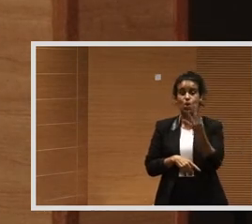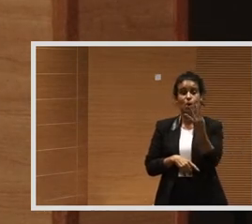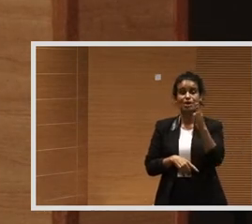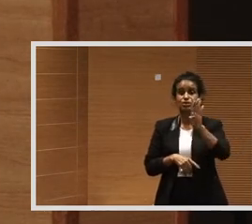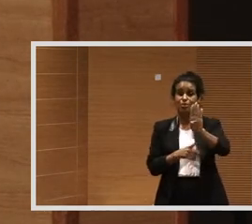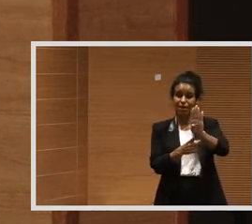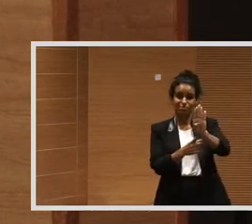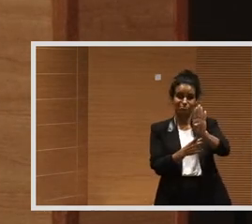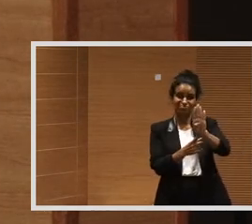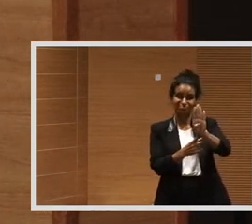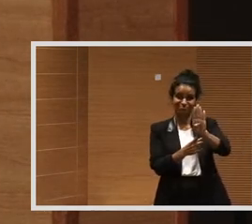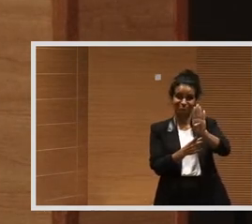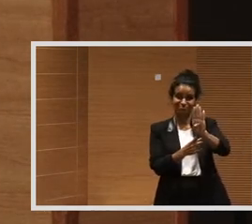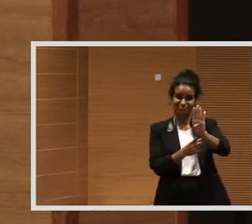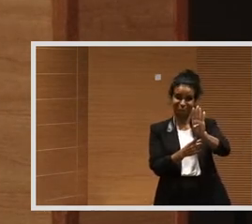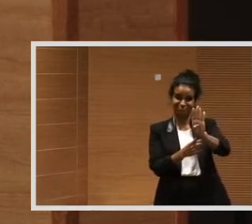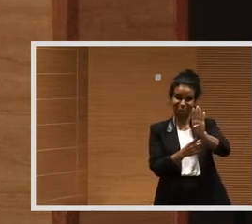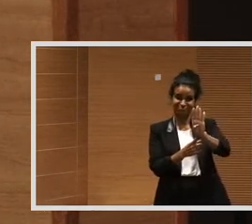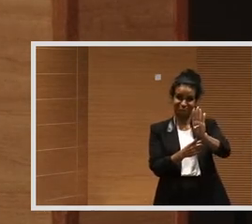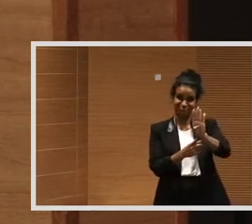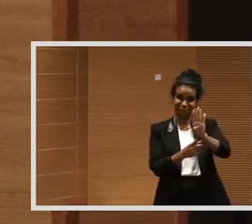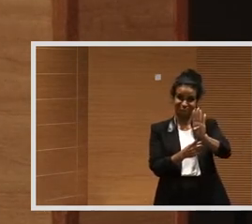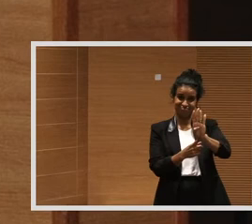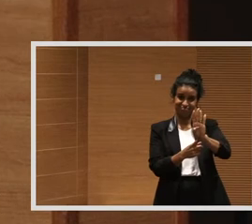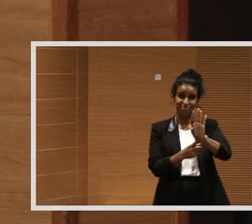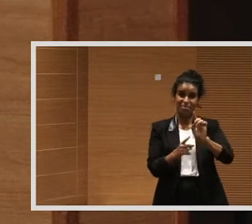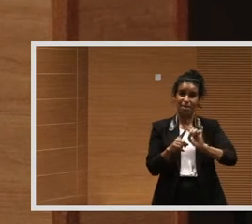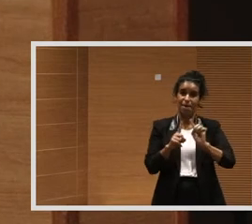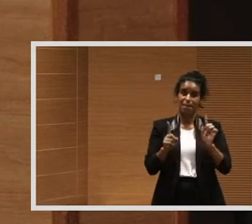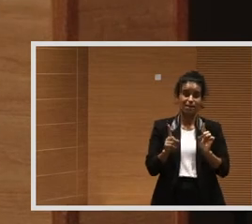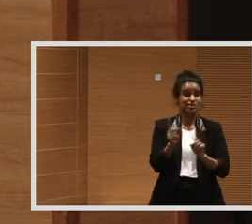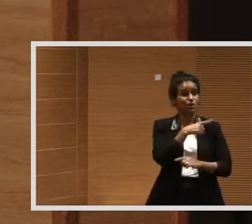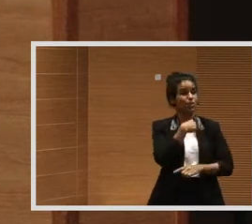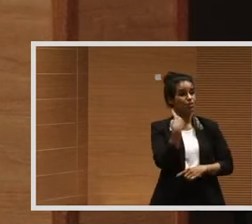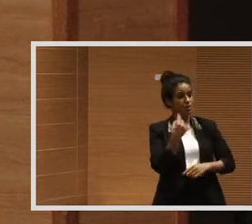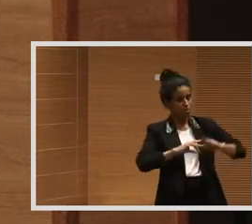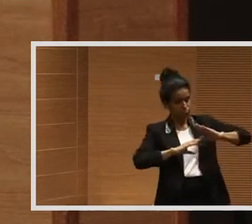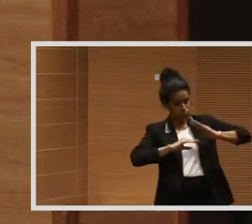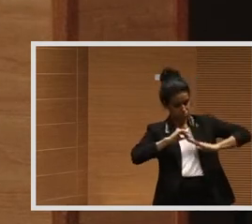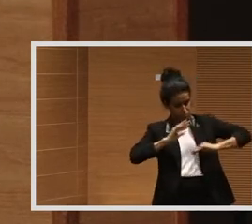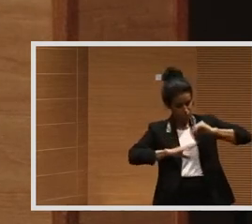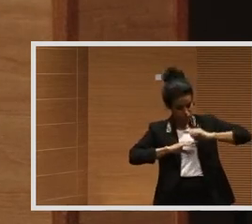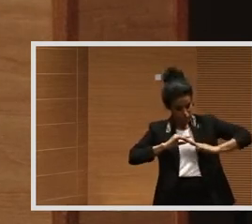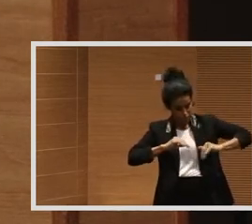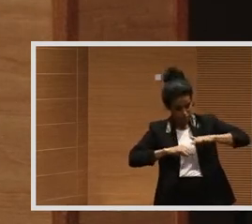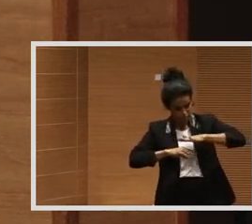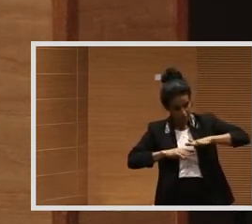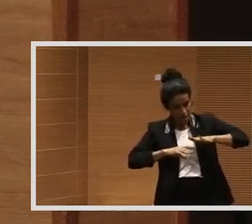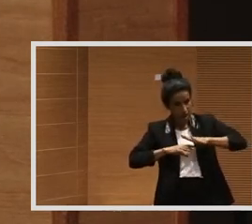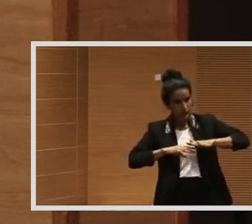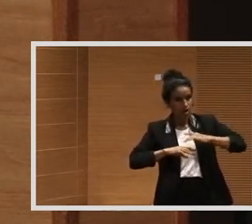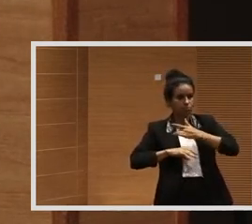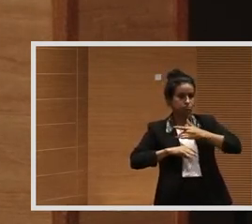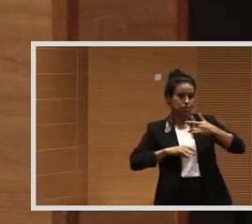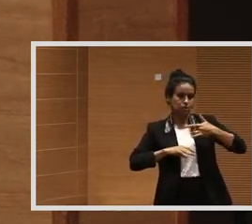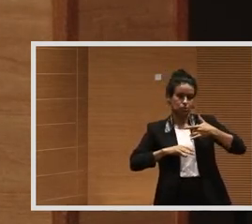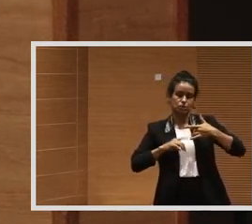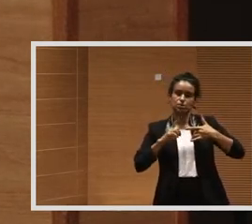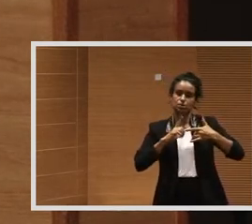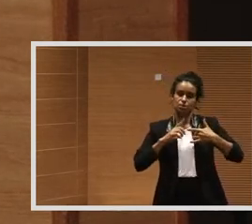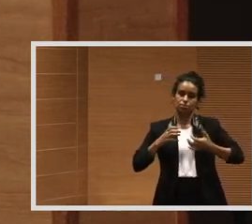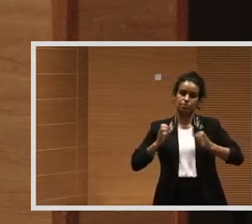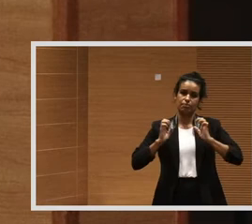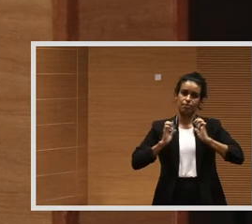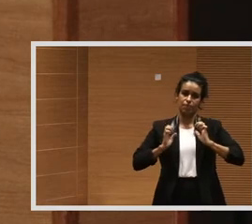que a questão é como nós, profissionais de saúde, com uma ética, como você falou,